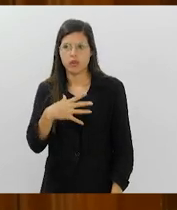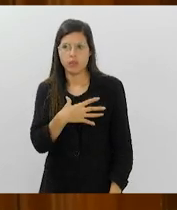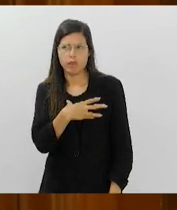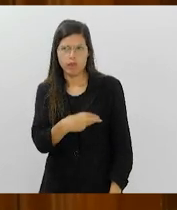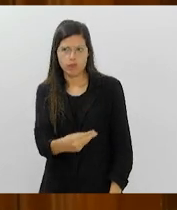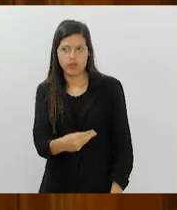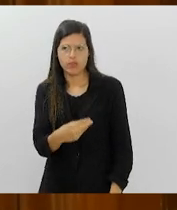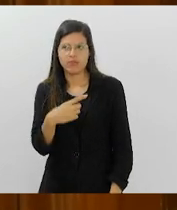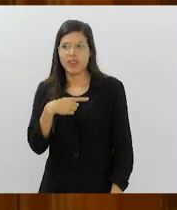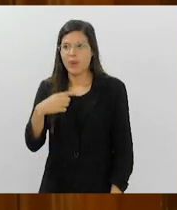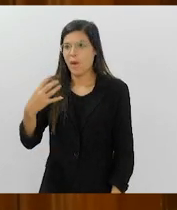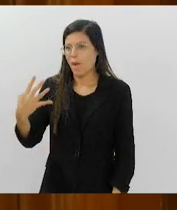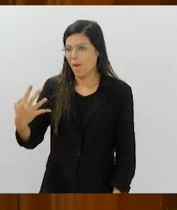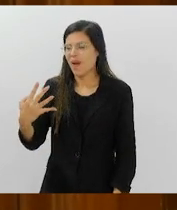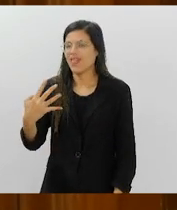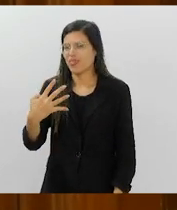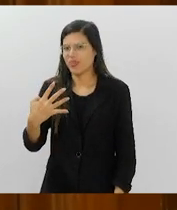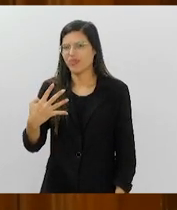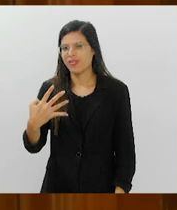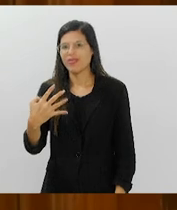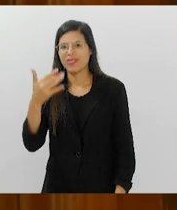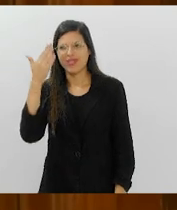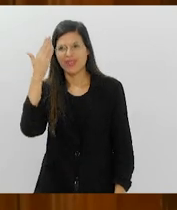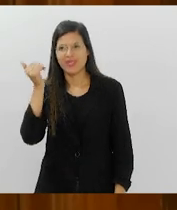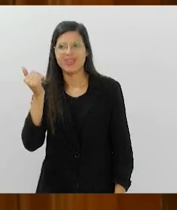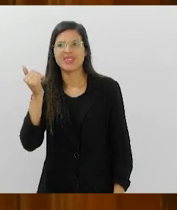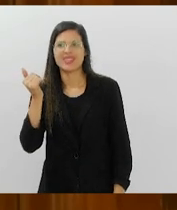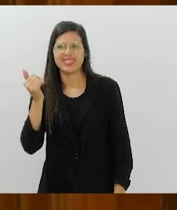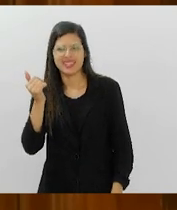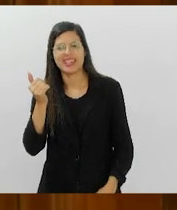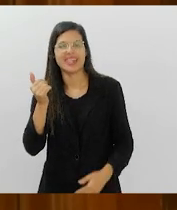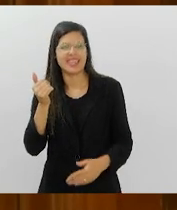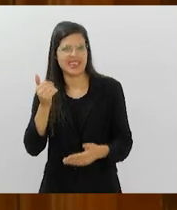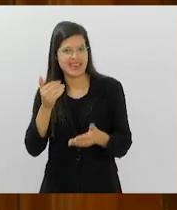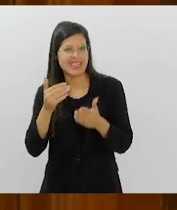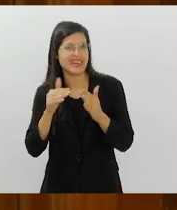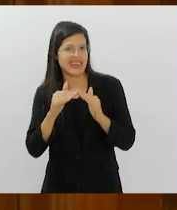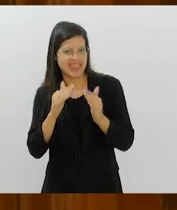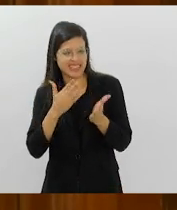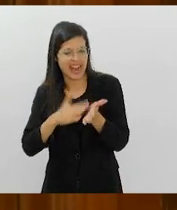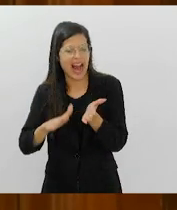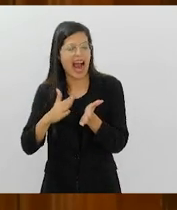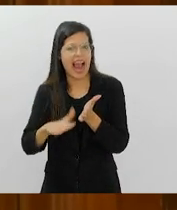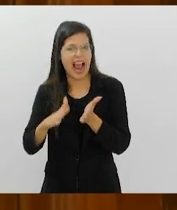tenho 4, então sei muito bem, sei quanto a casa gasta, percebi realmente